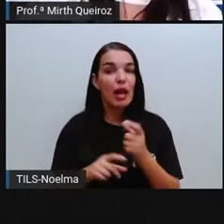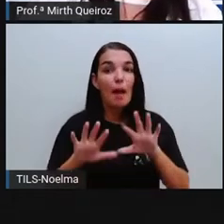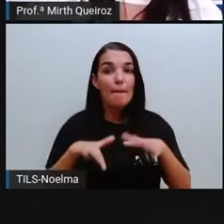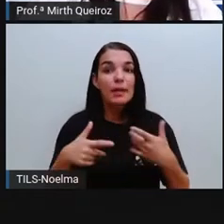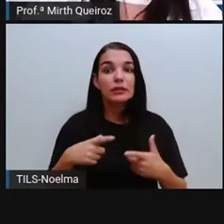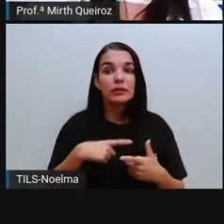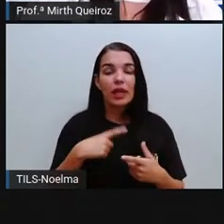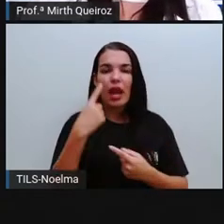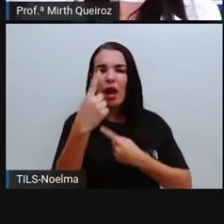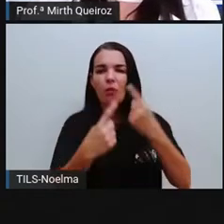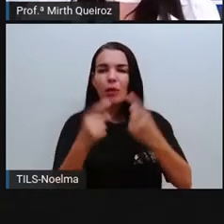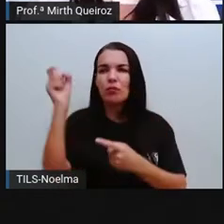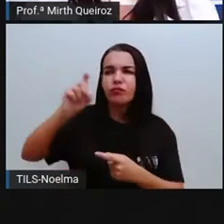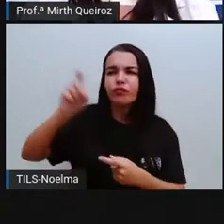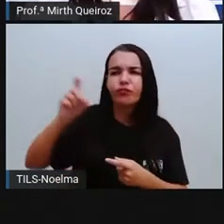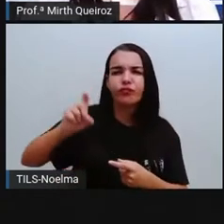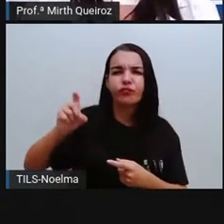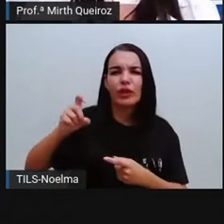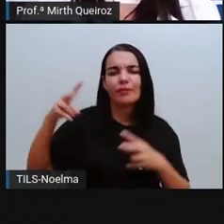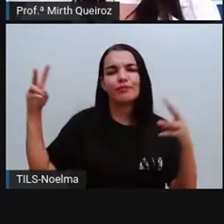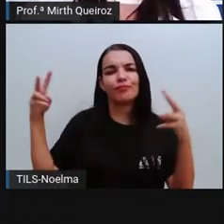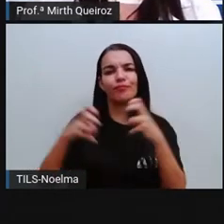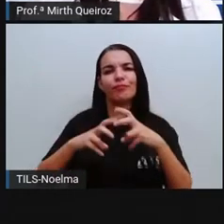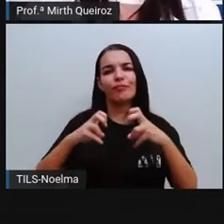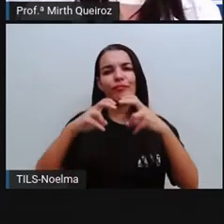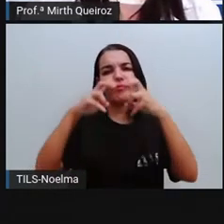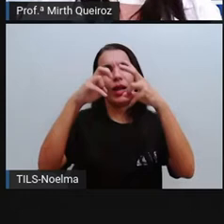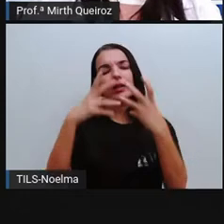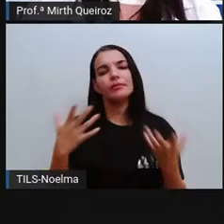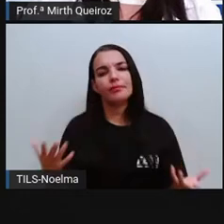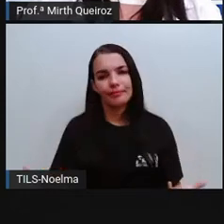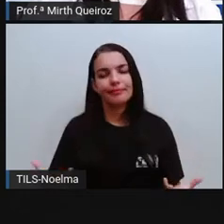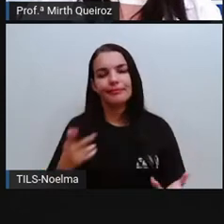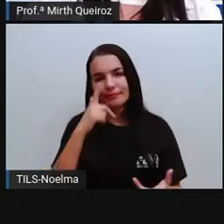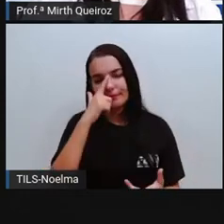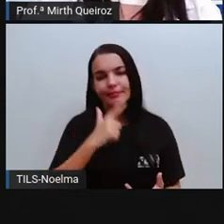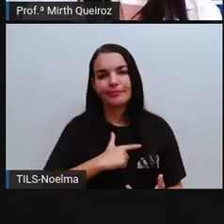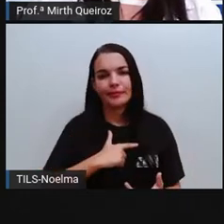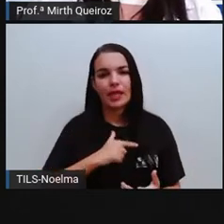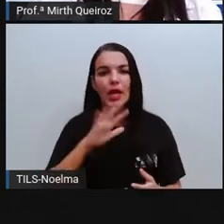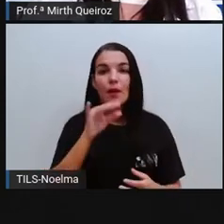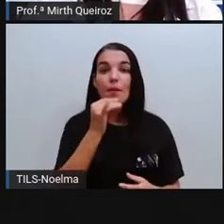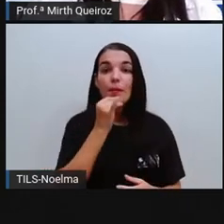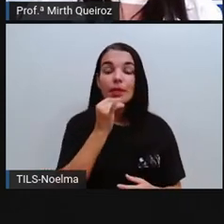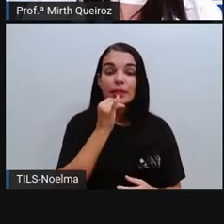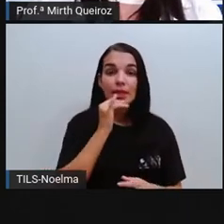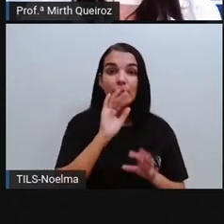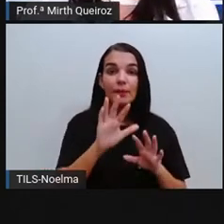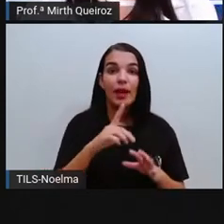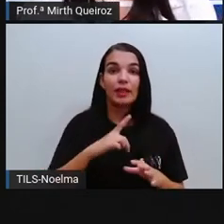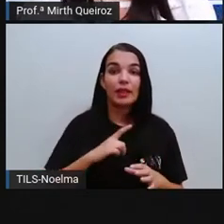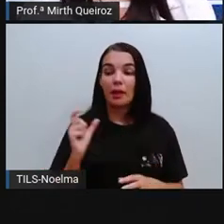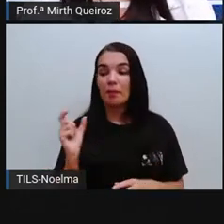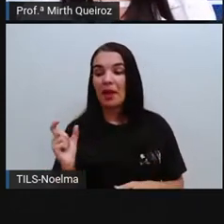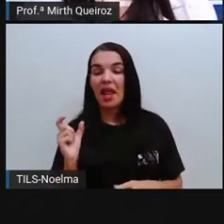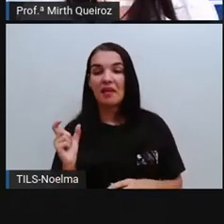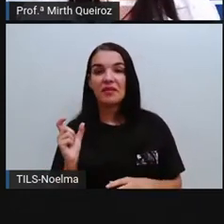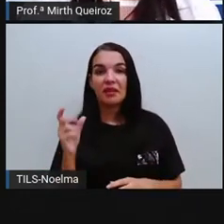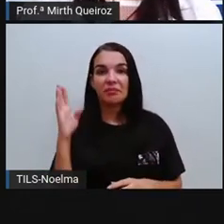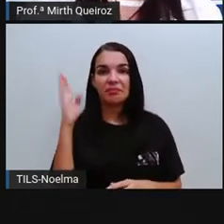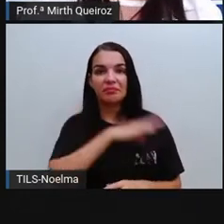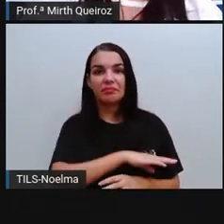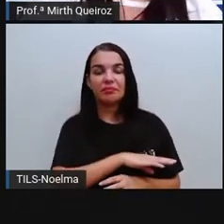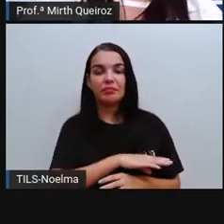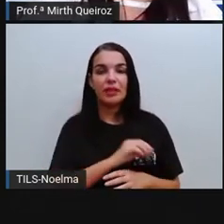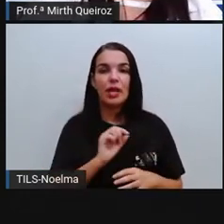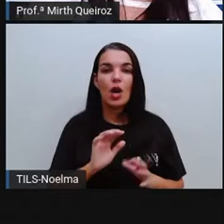são consideradas vandalismo, né? Pichações quando, por exemplo, utilizam palavrões, né?